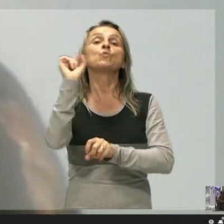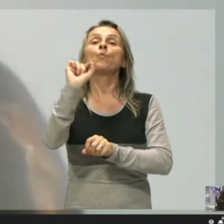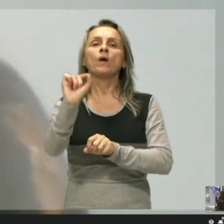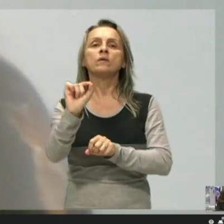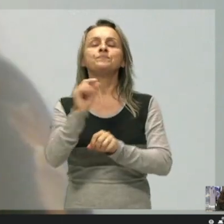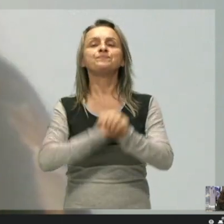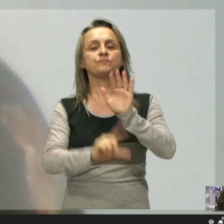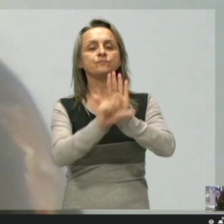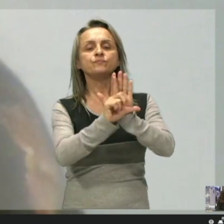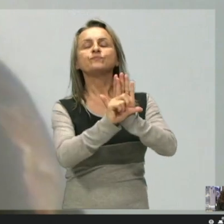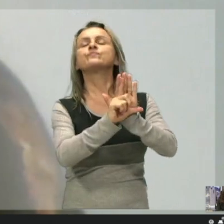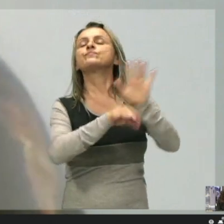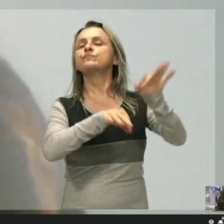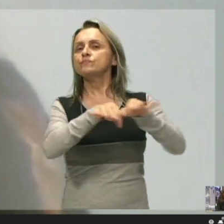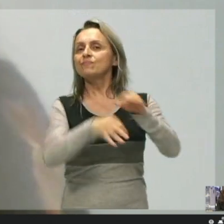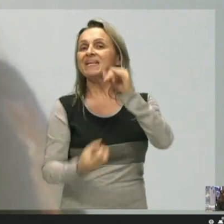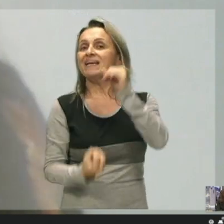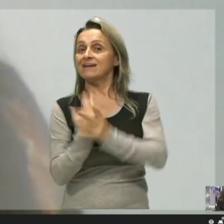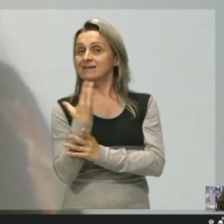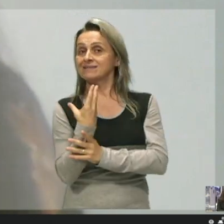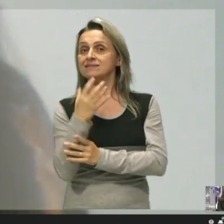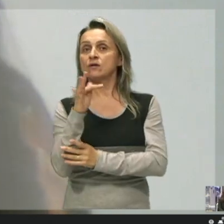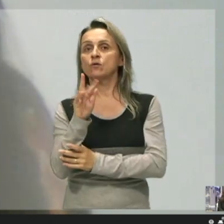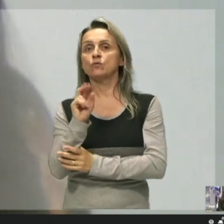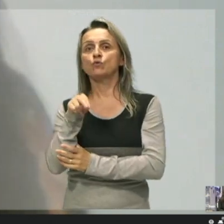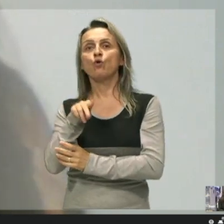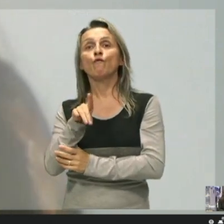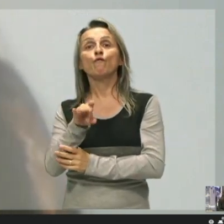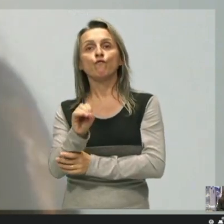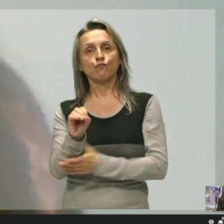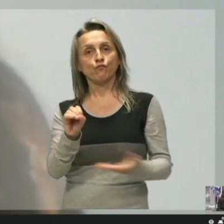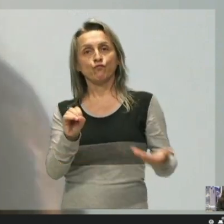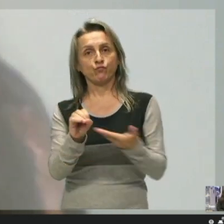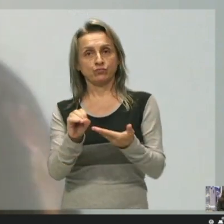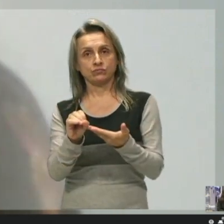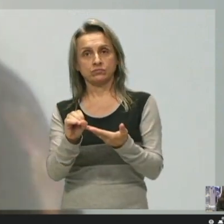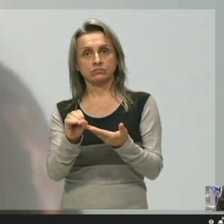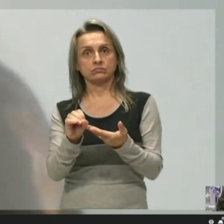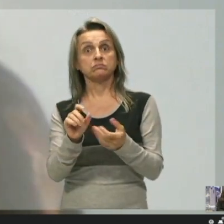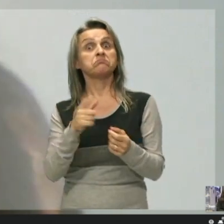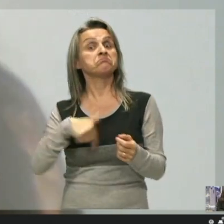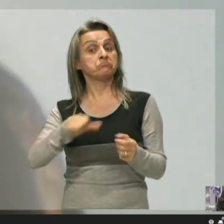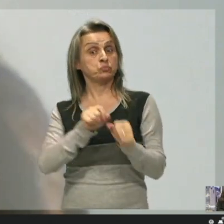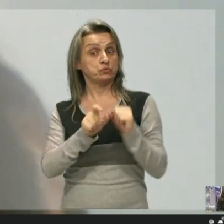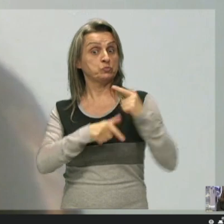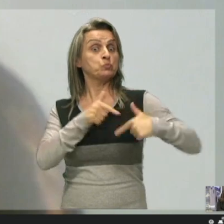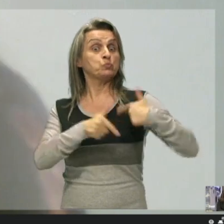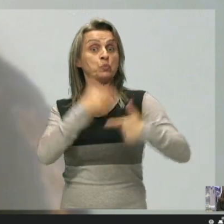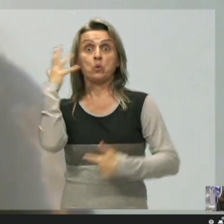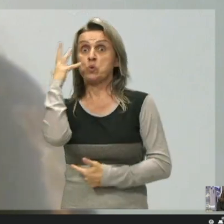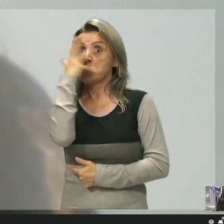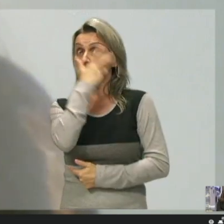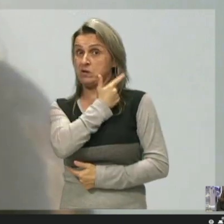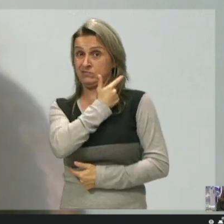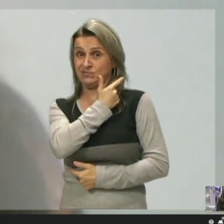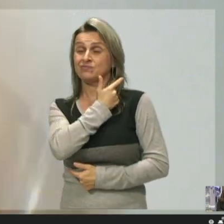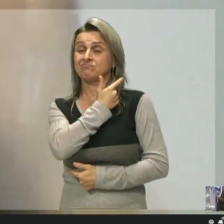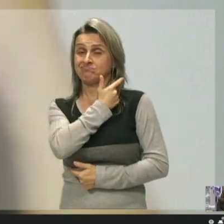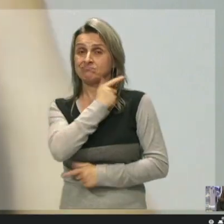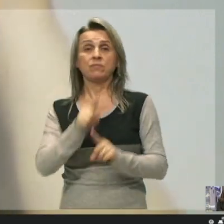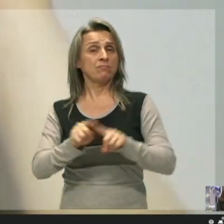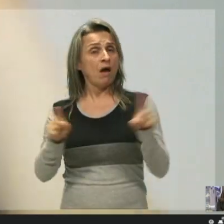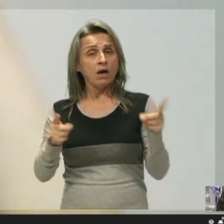a criação de um fundo. Né? A gente fez um trabalho muito bonito, Elis, mas a gente não tem dinheiro. Então, que a gente tivesse um